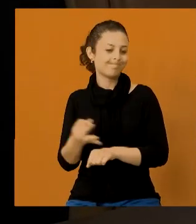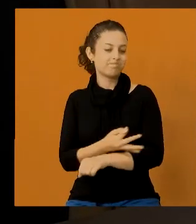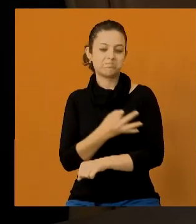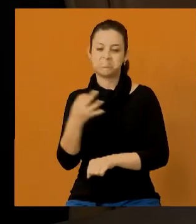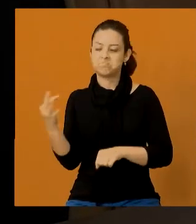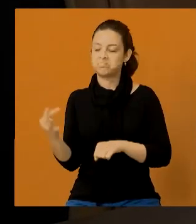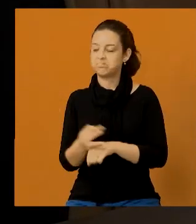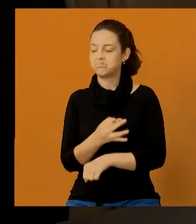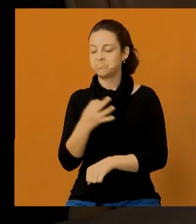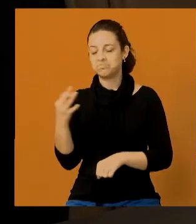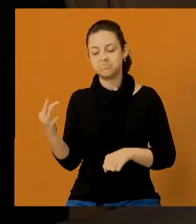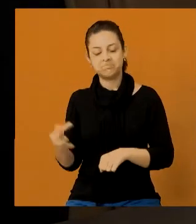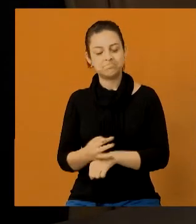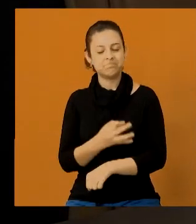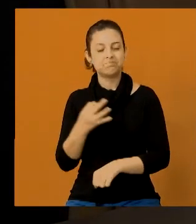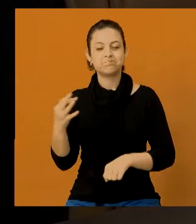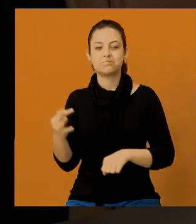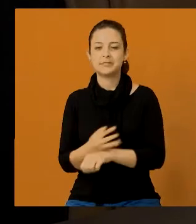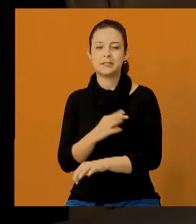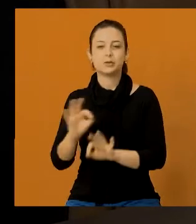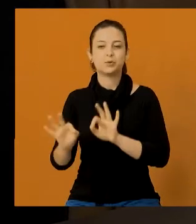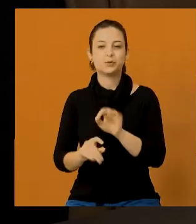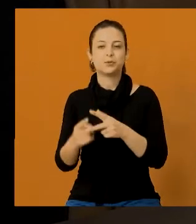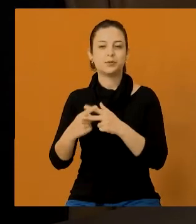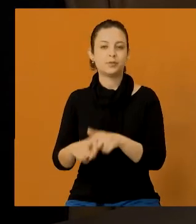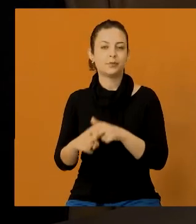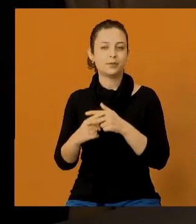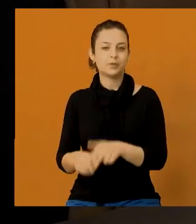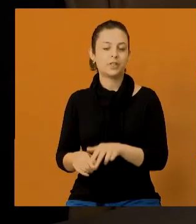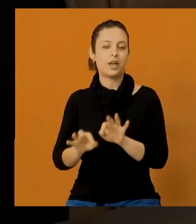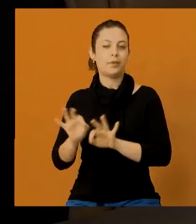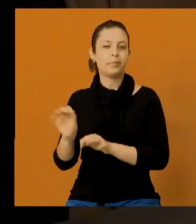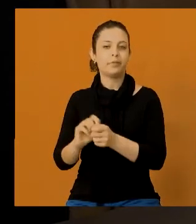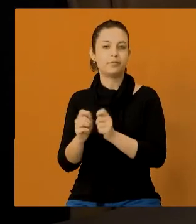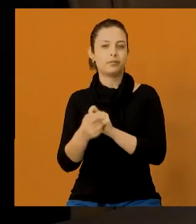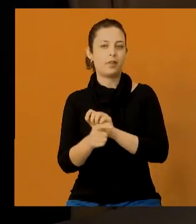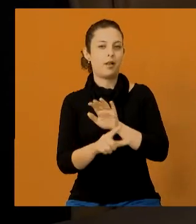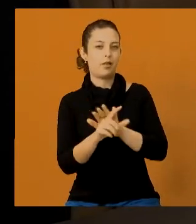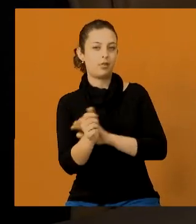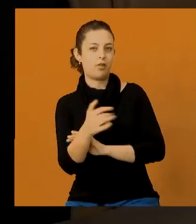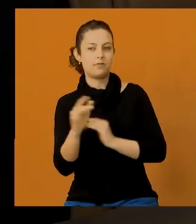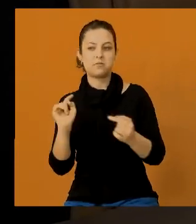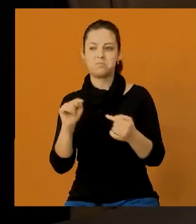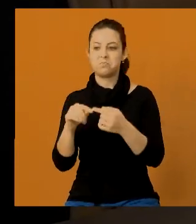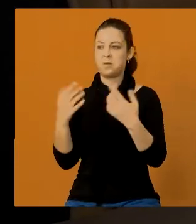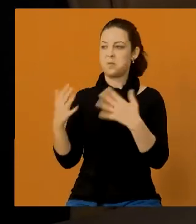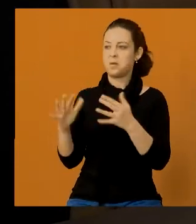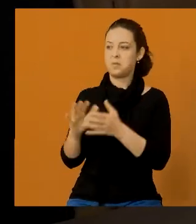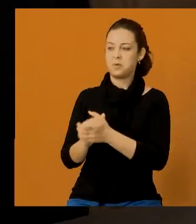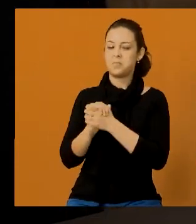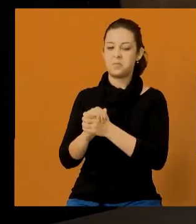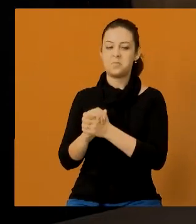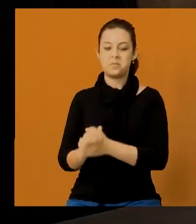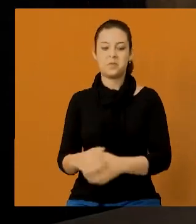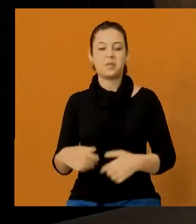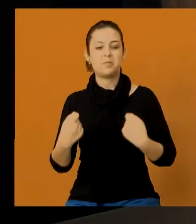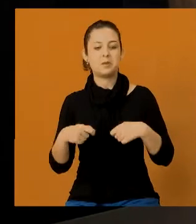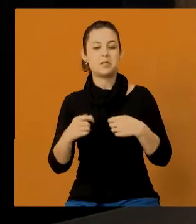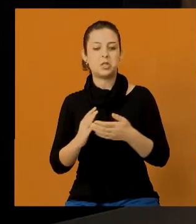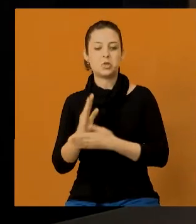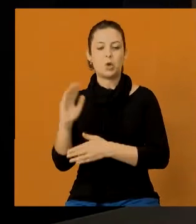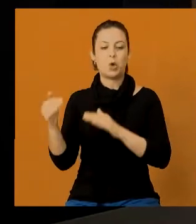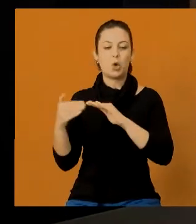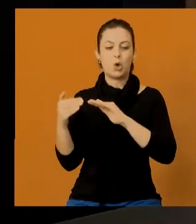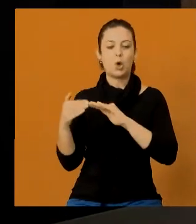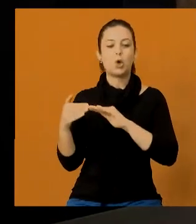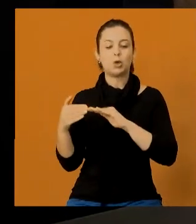não comportam essa manutenção para poder se adequar à nova lei. Então, Sônia, parabéns pelo projeto, mas temos que ser de acordo